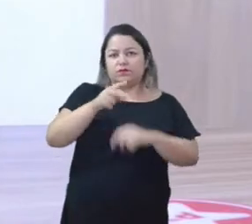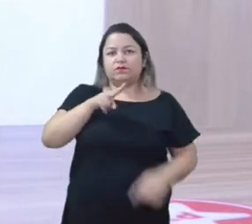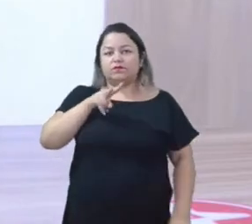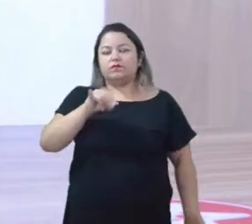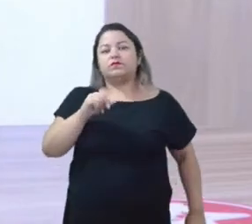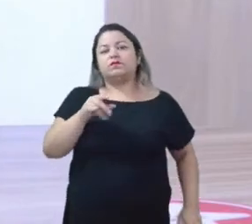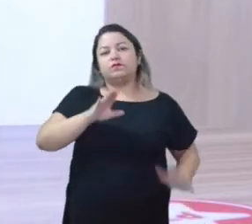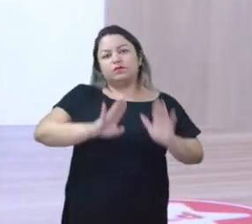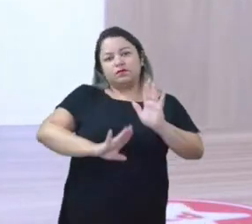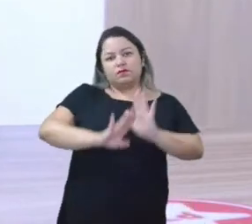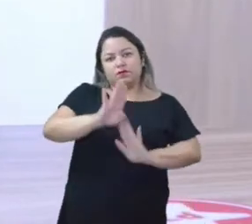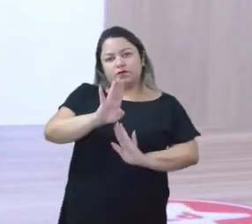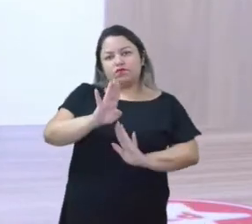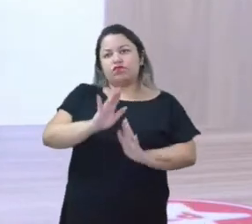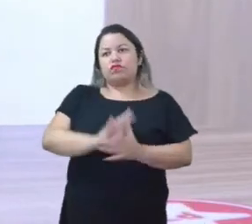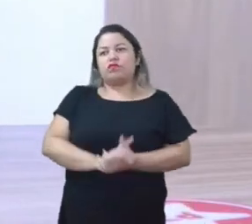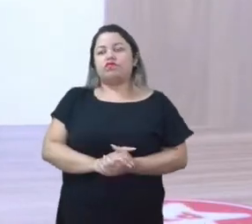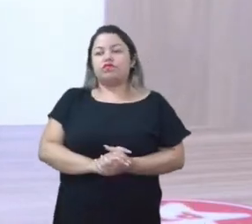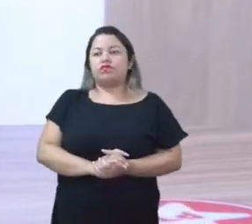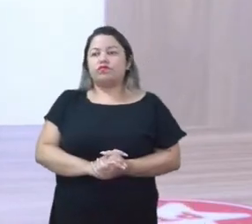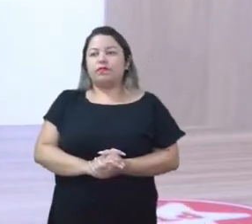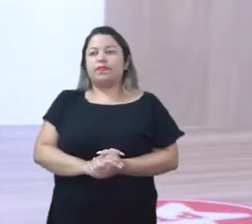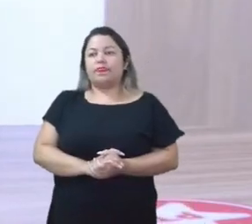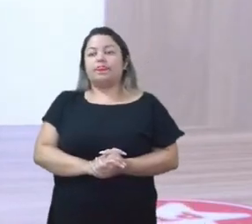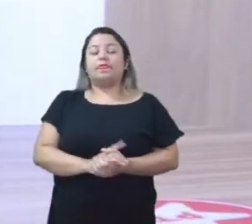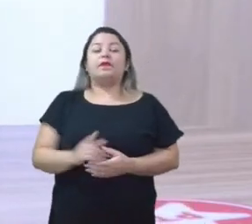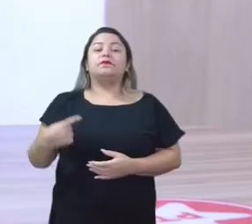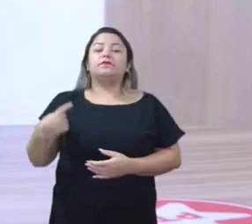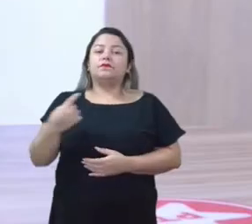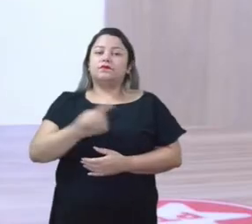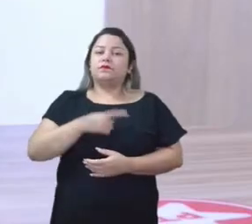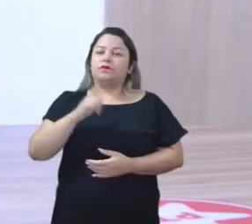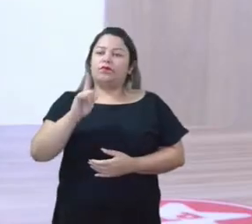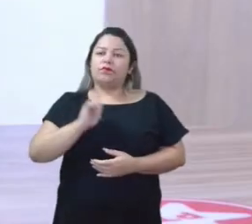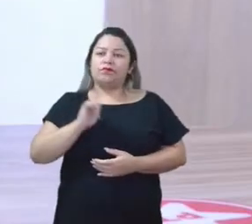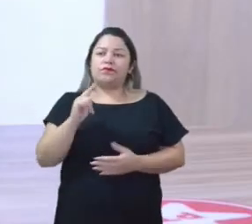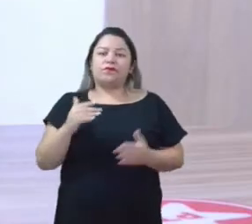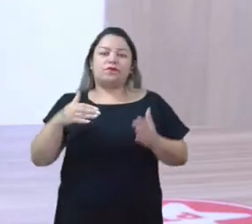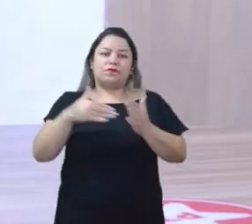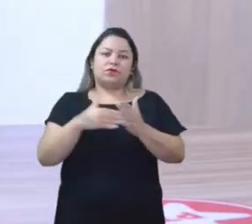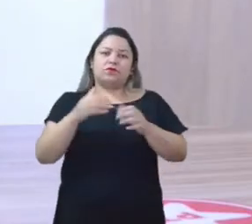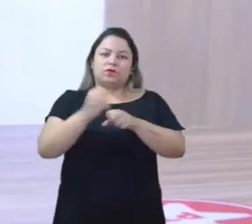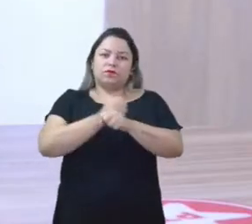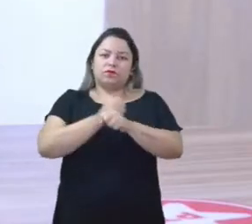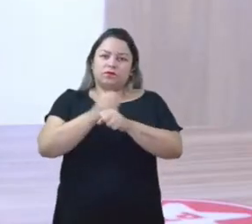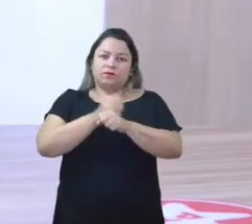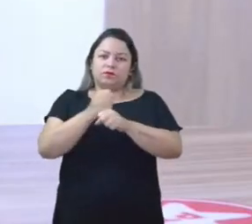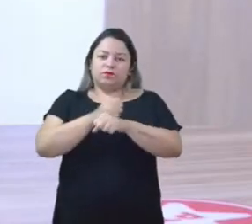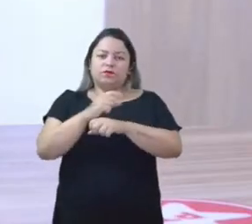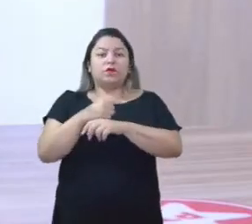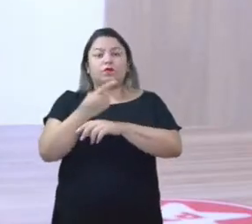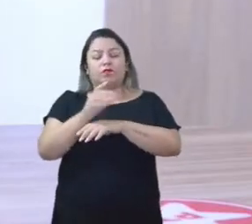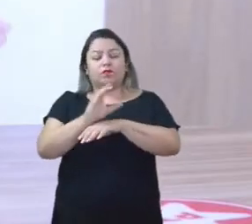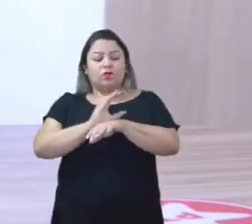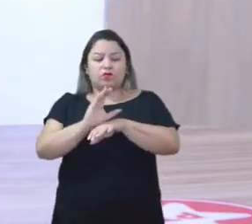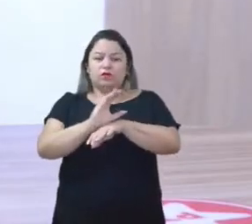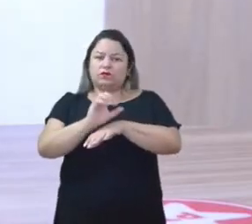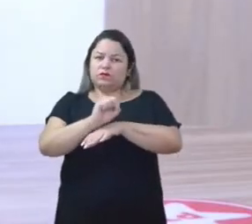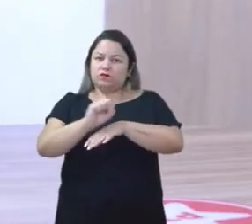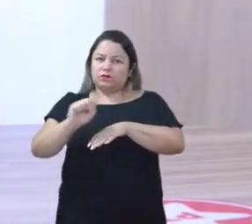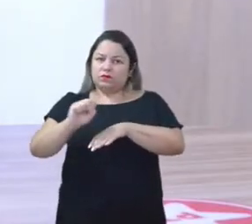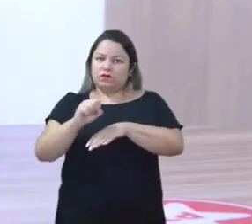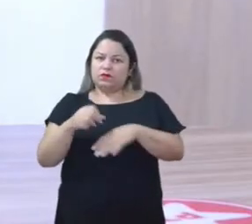maneira consistente. E nós temos que considerar que nesses últimos anos, depois da Constituição de 88,